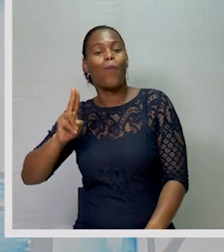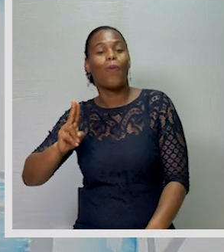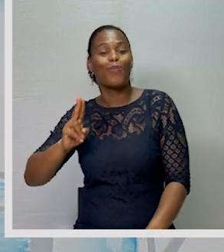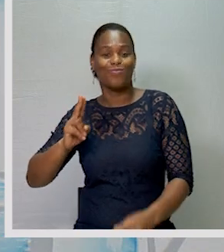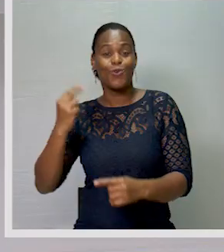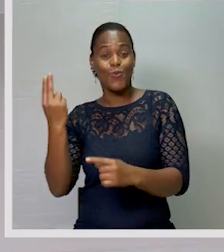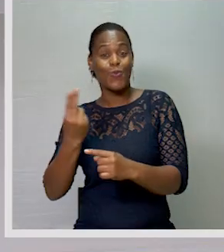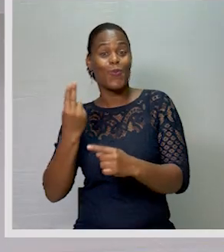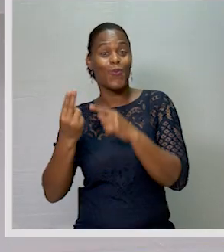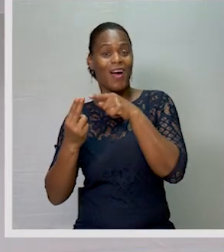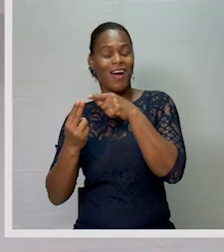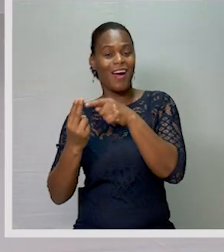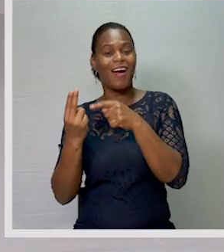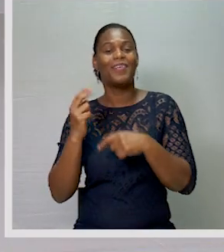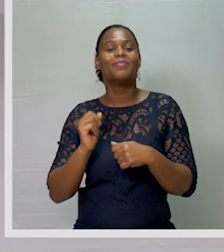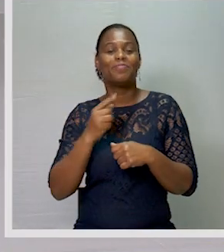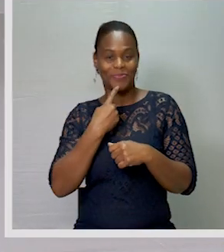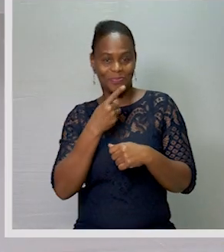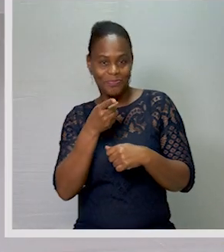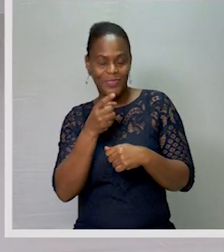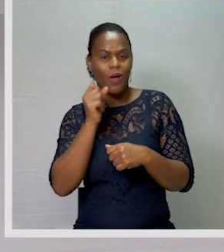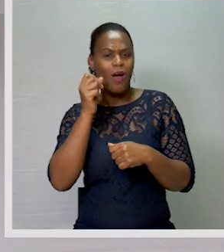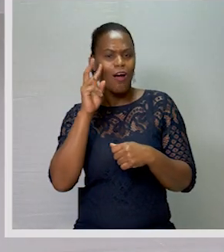unidades. Como podem ver, os